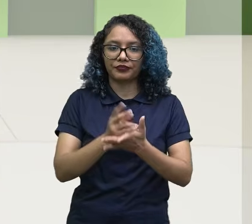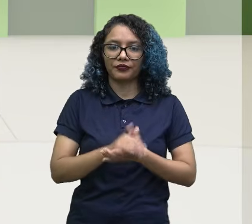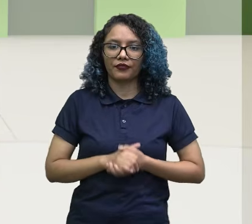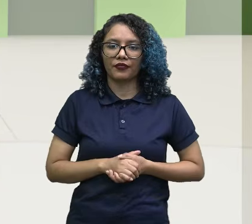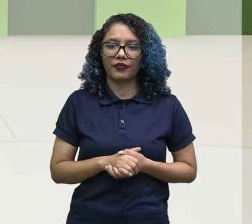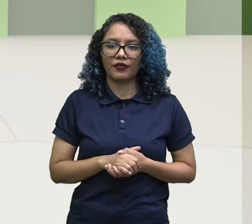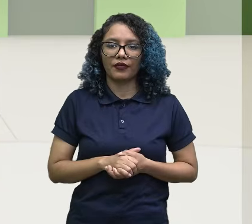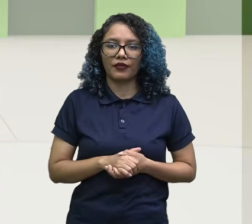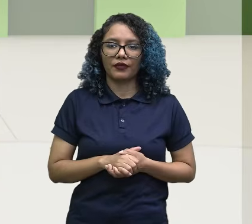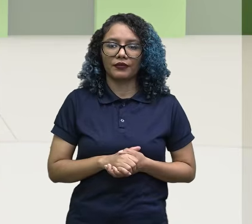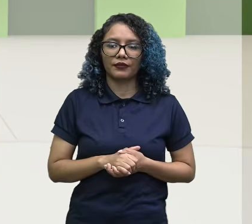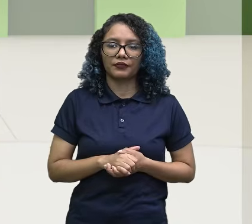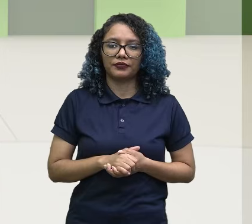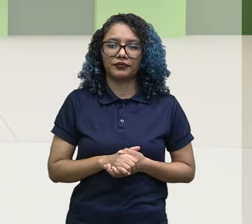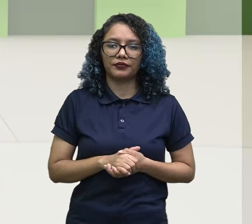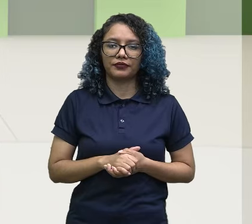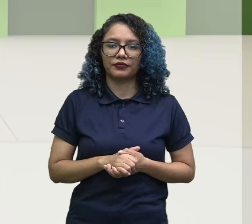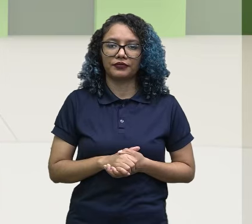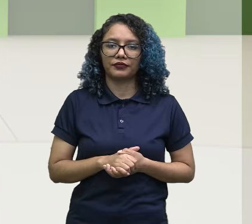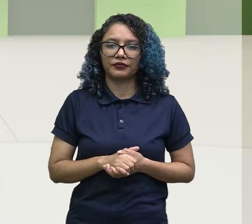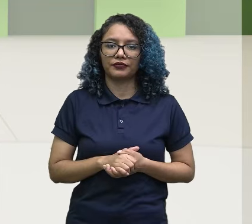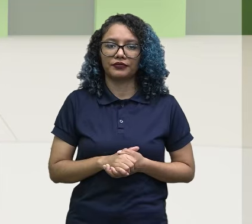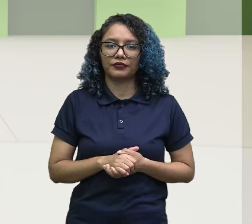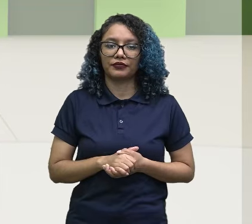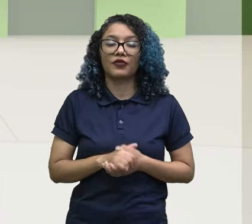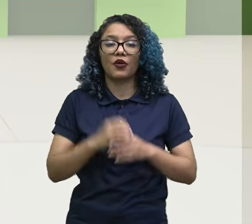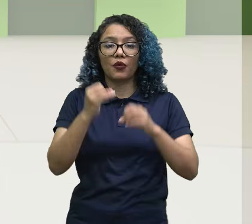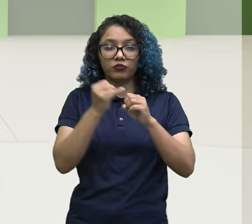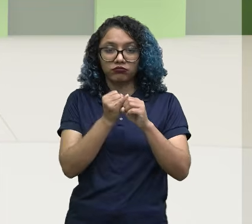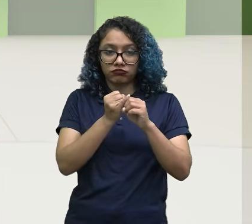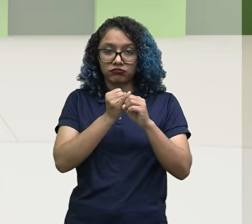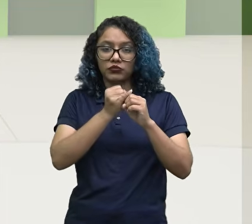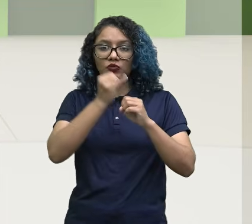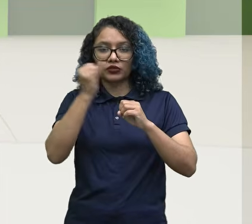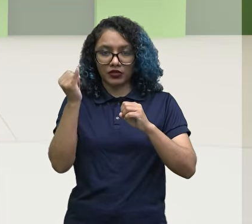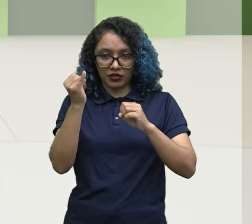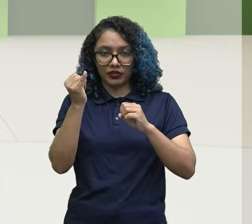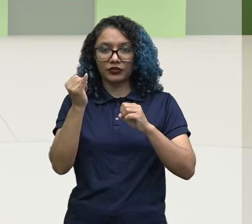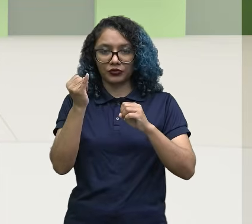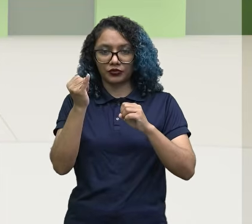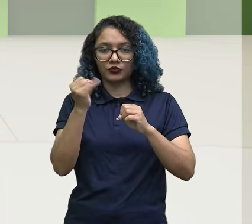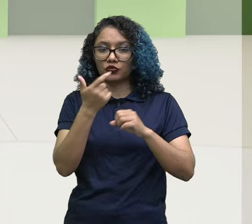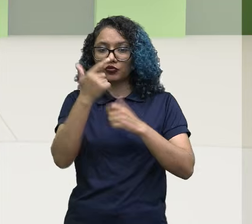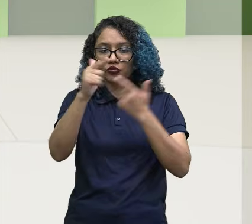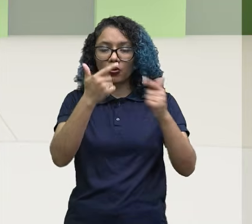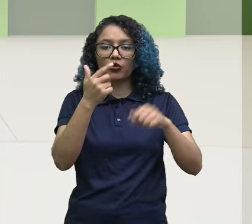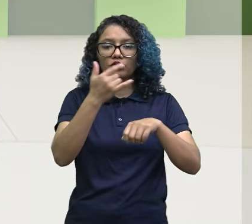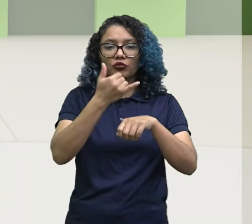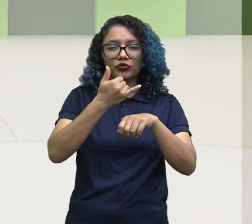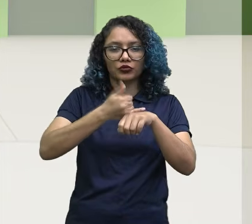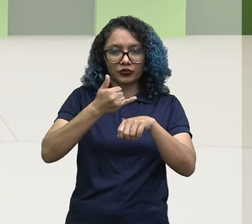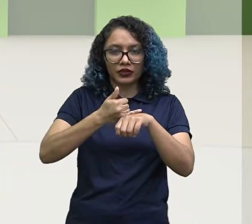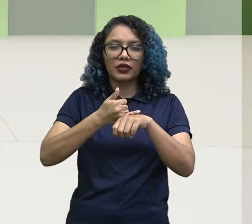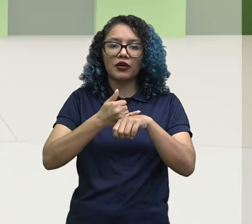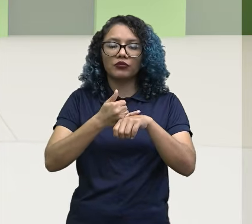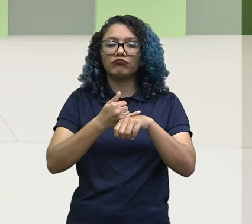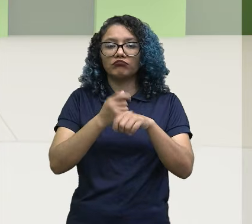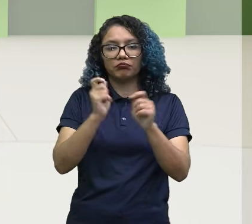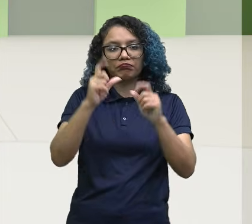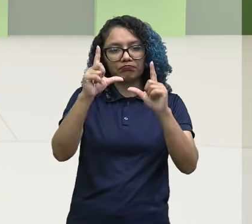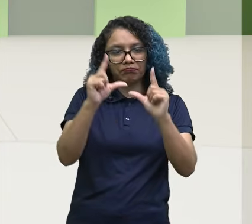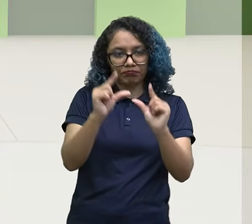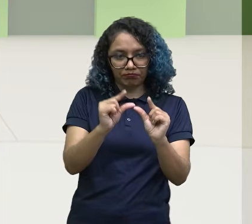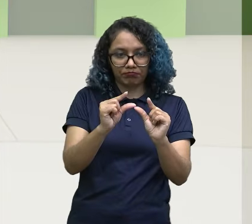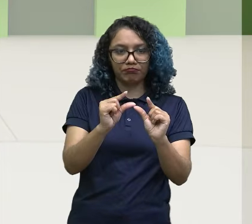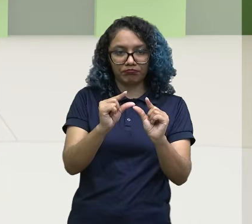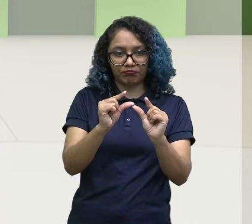dos cátions, né? Os cátions dos demais metais sofrem redução no eletrodo negativo,